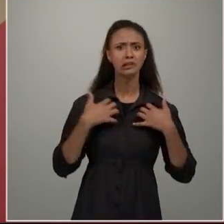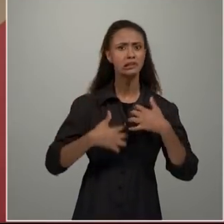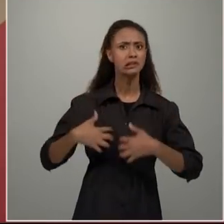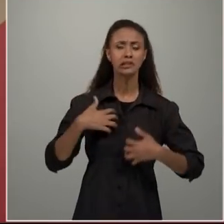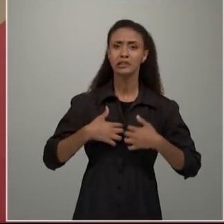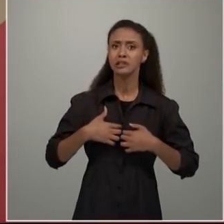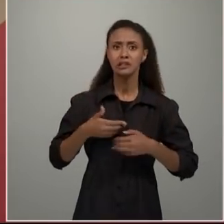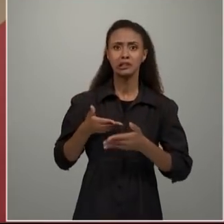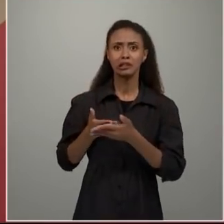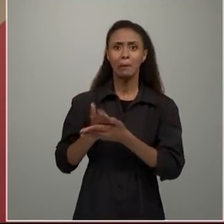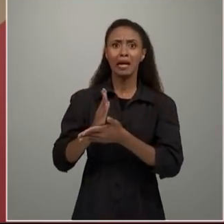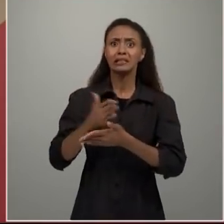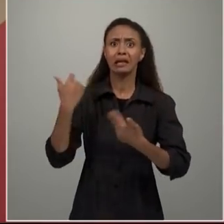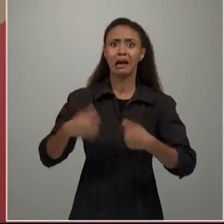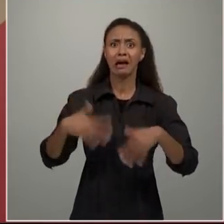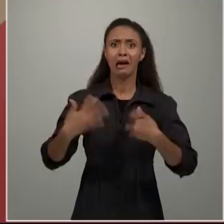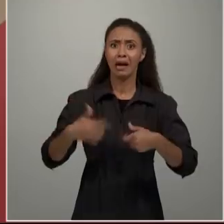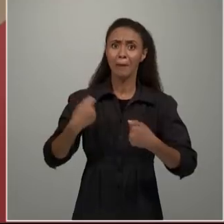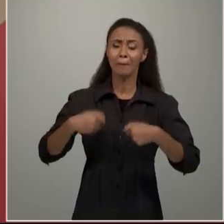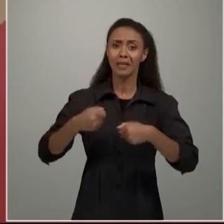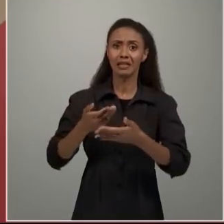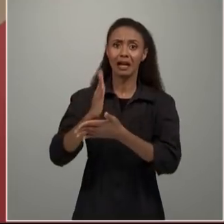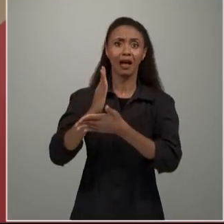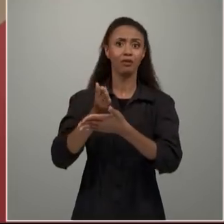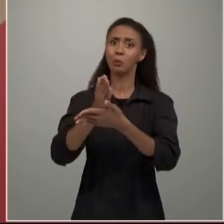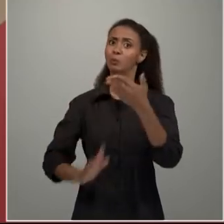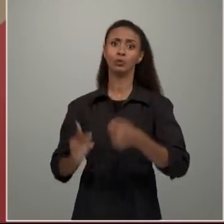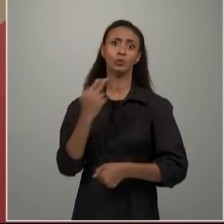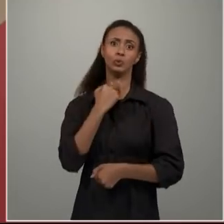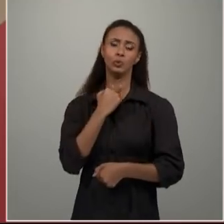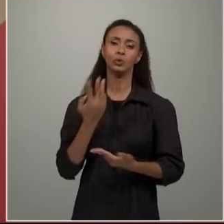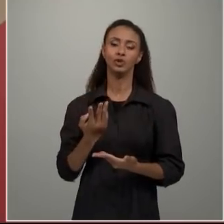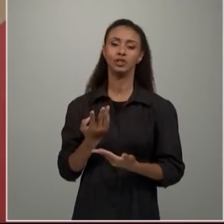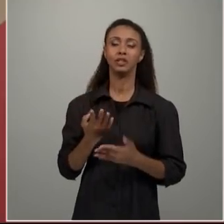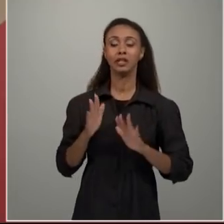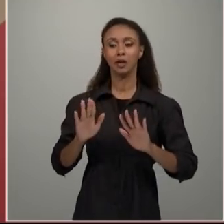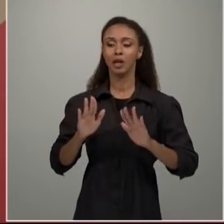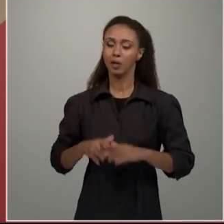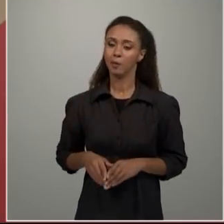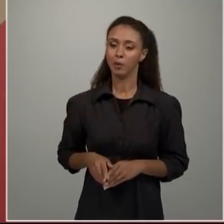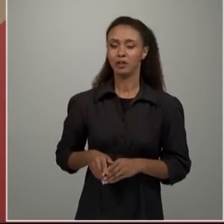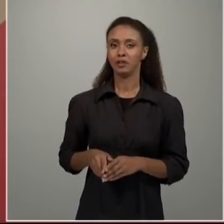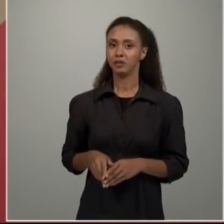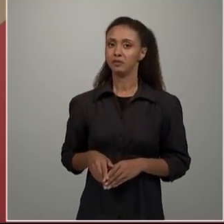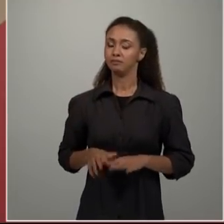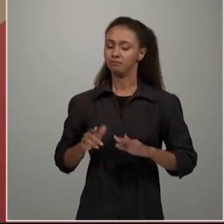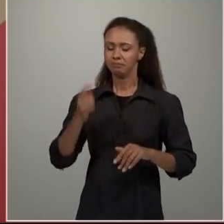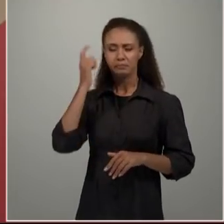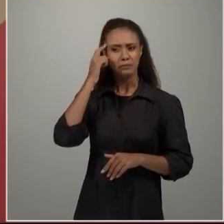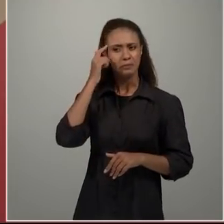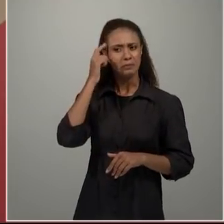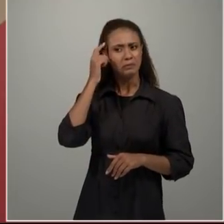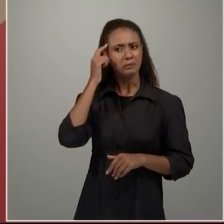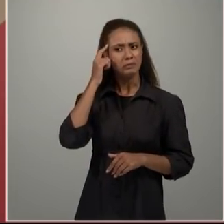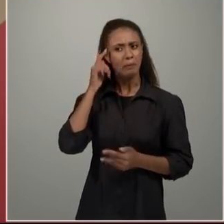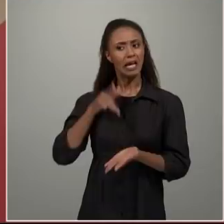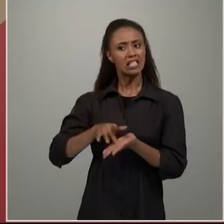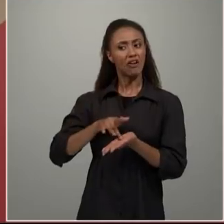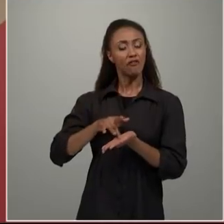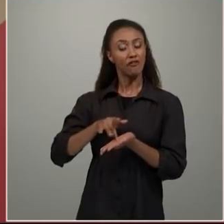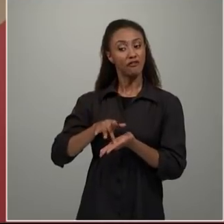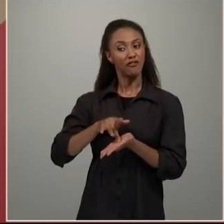reprovar né eu falei foca respira finge que não é com você essa história toda francês fluente não porque olhava o texto me convencia